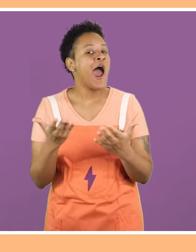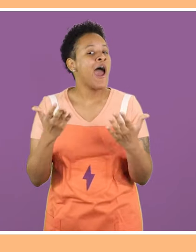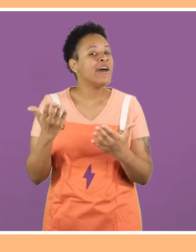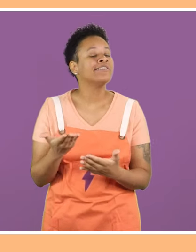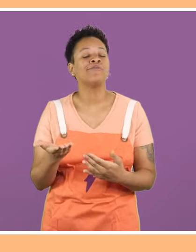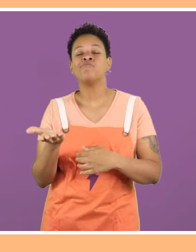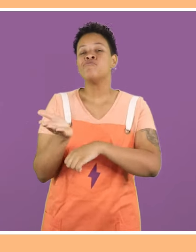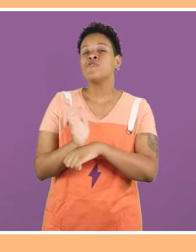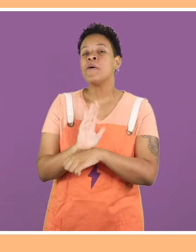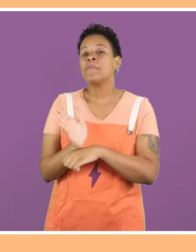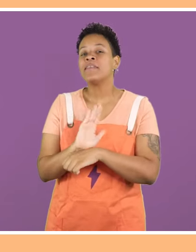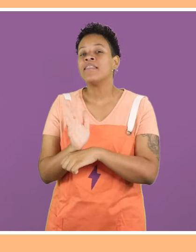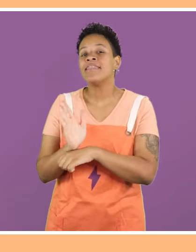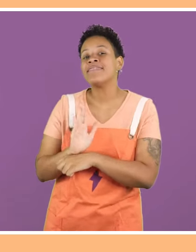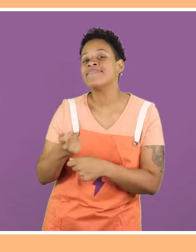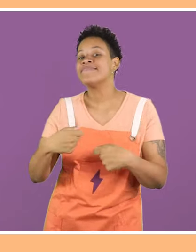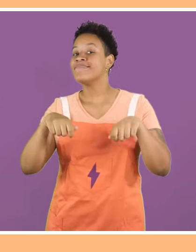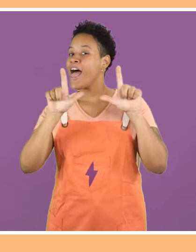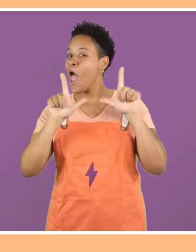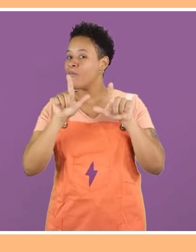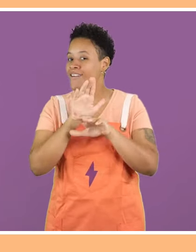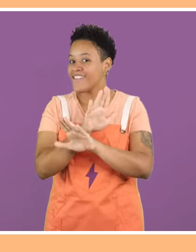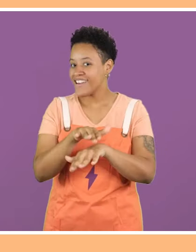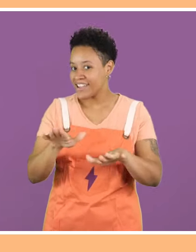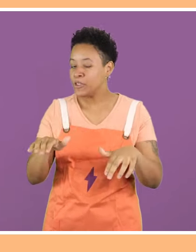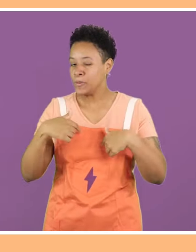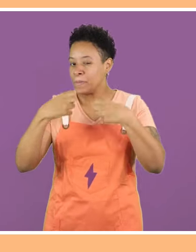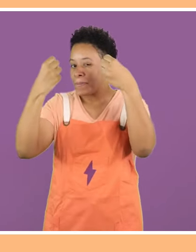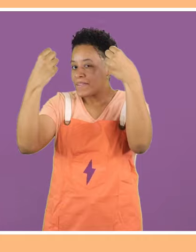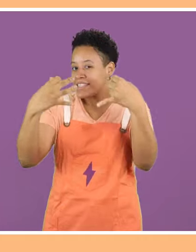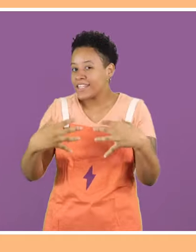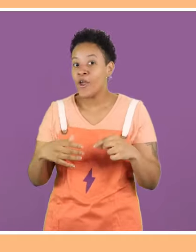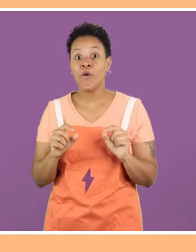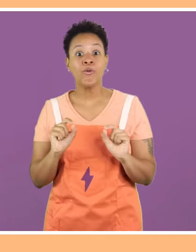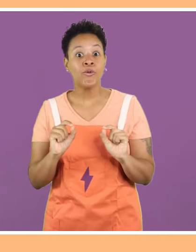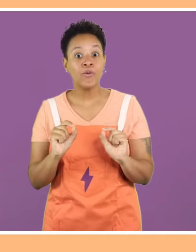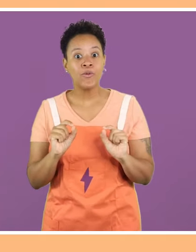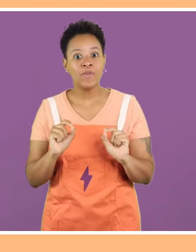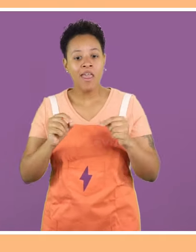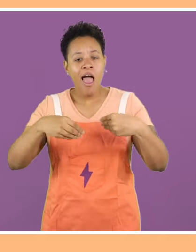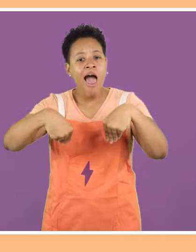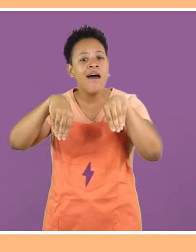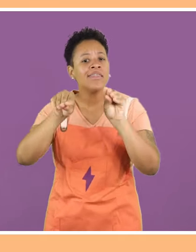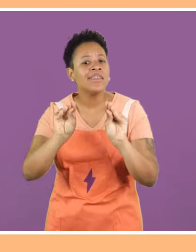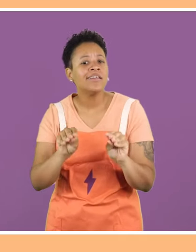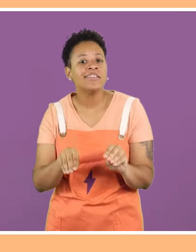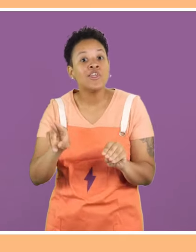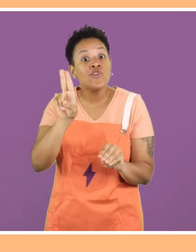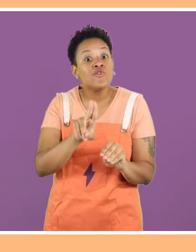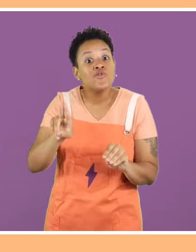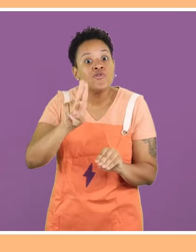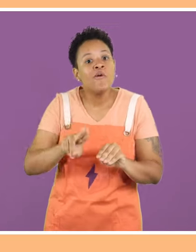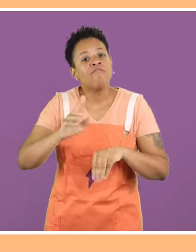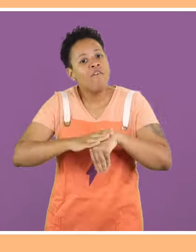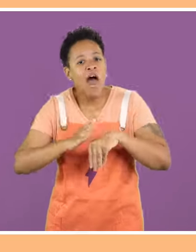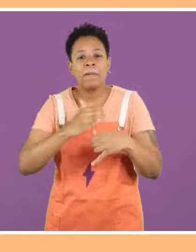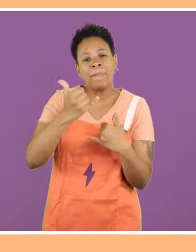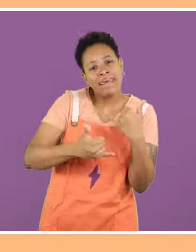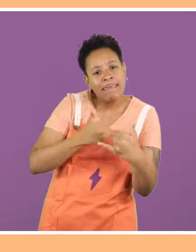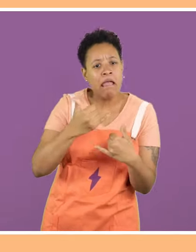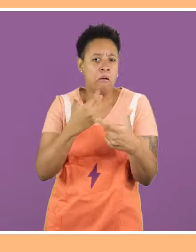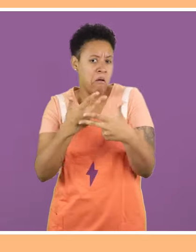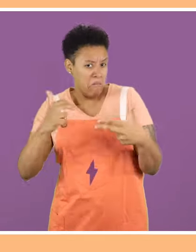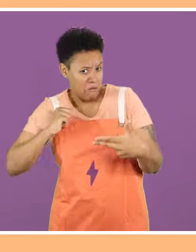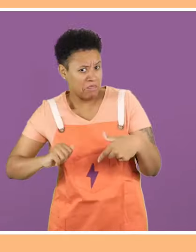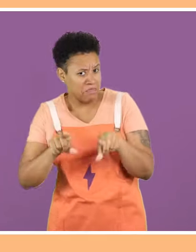aprender técnicas de estamparia e vai criar jogos e acessórios com tecidos. Uau! Sensacional!